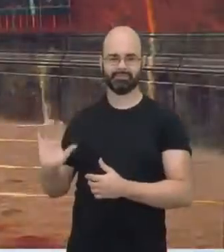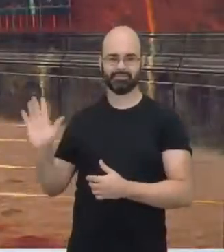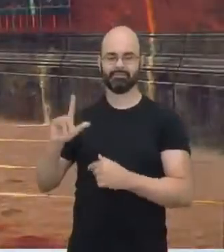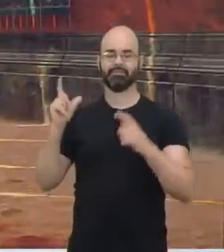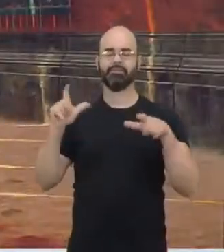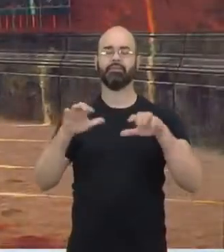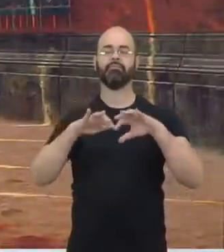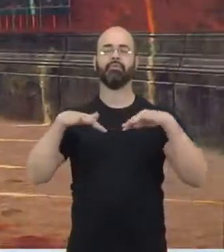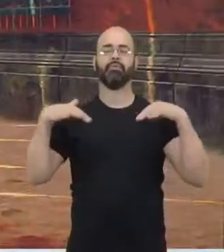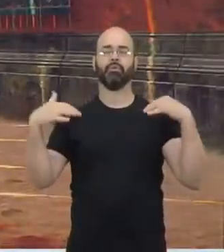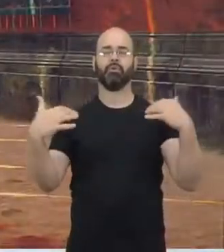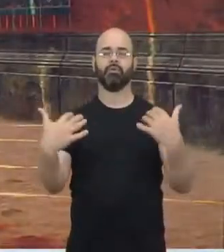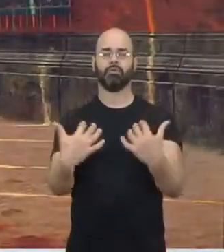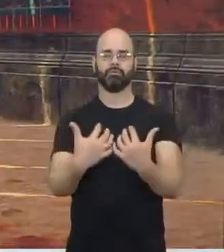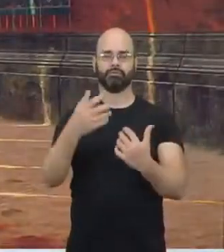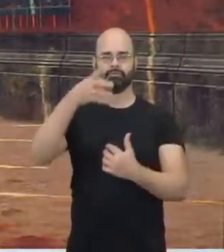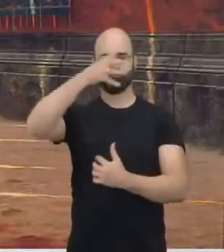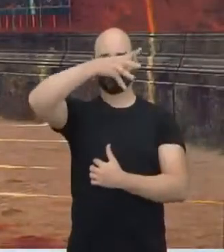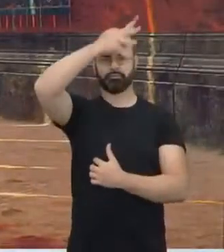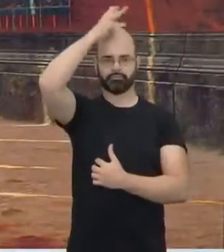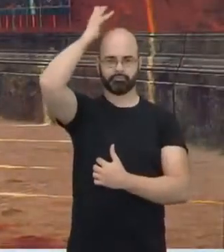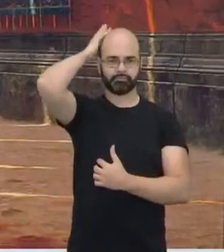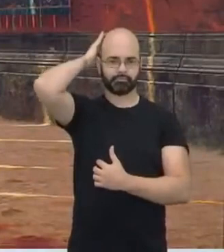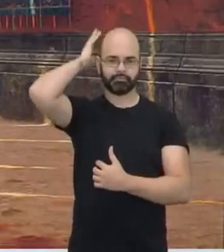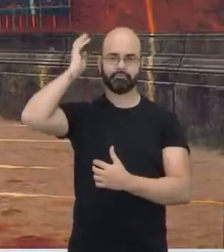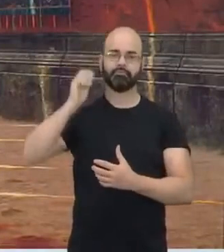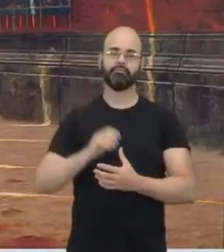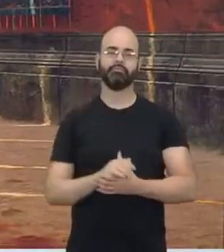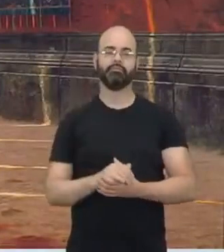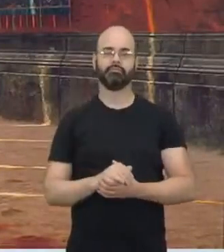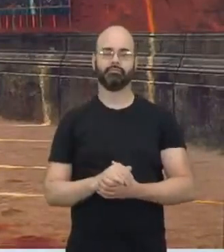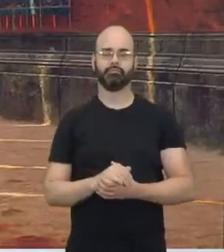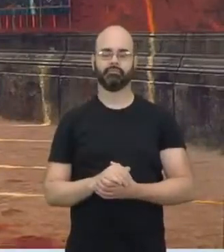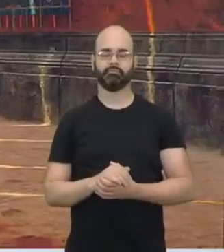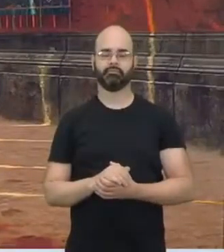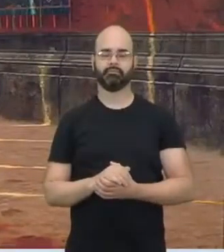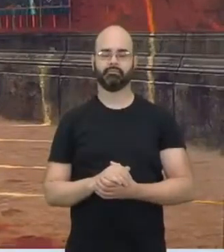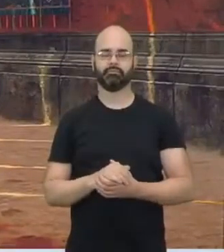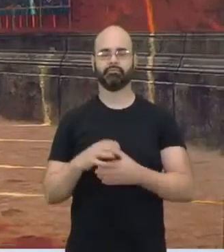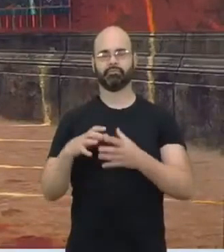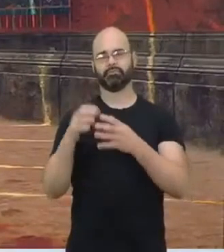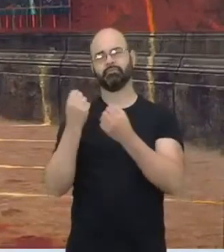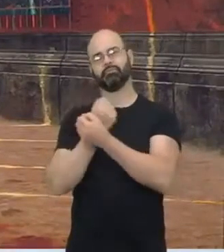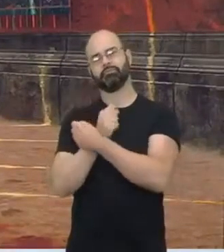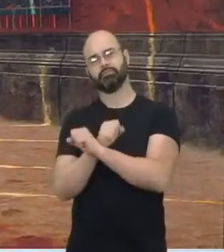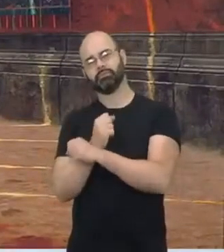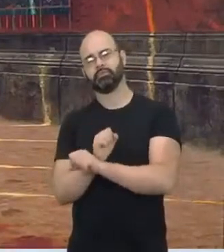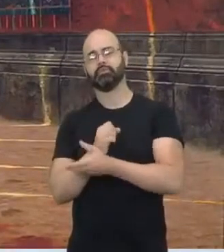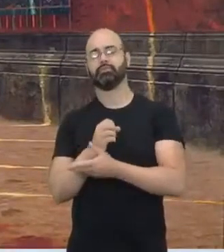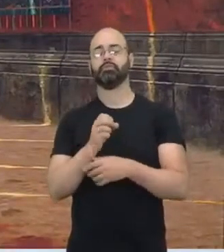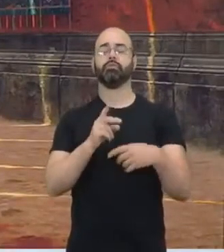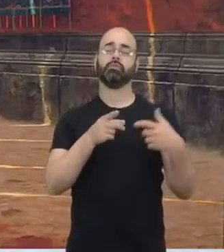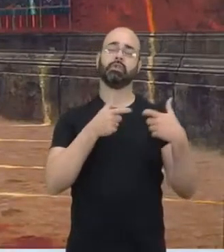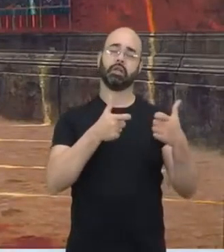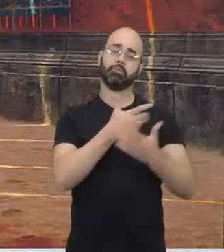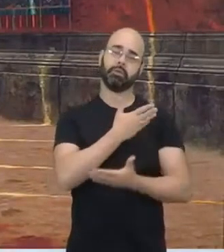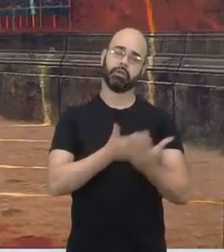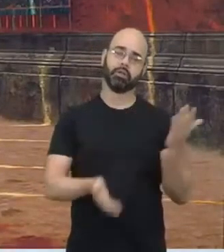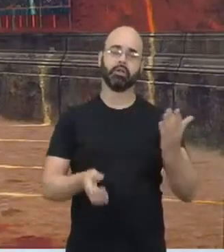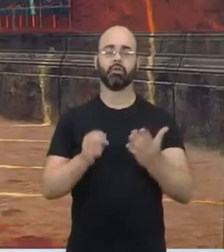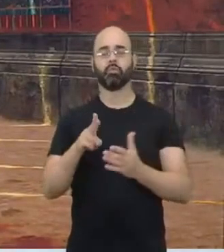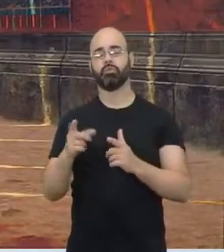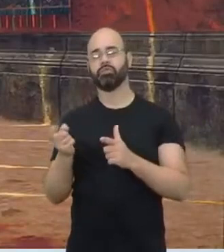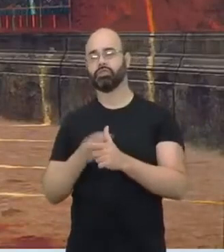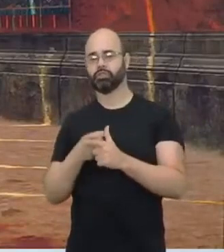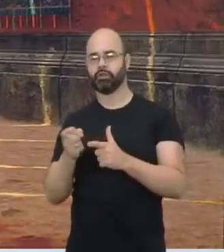de Roma. Então, esses homens que eram escravos por conta de dívidas ou alguma guerra que eles perderam, né? Eles lutavam